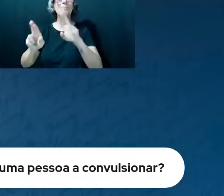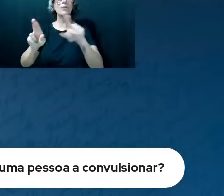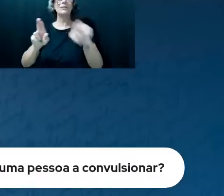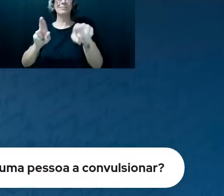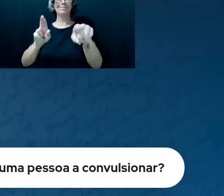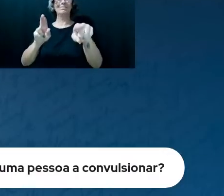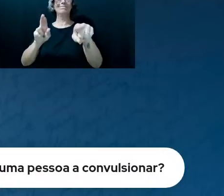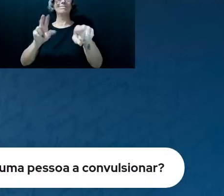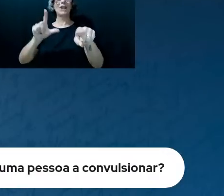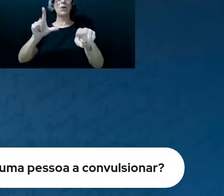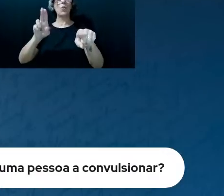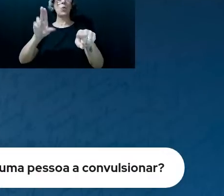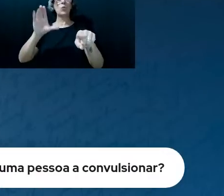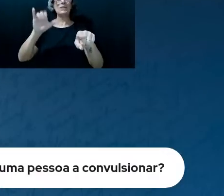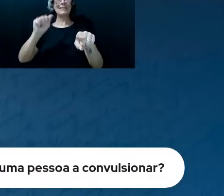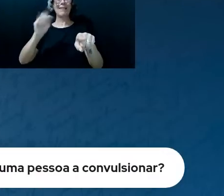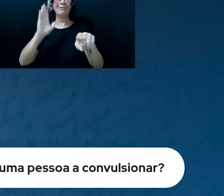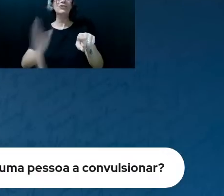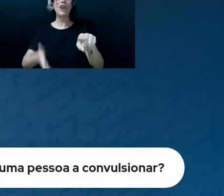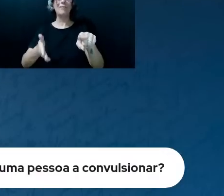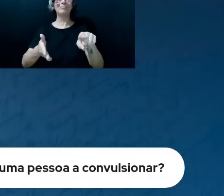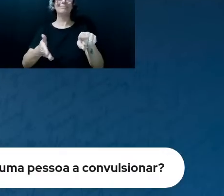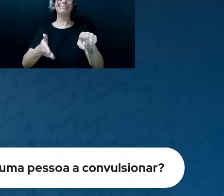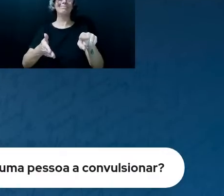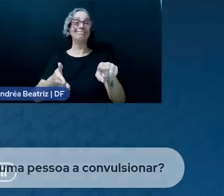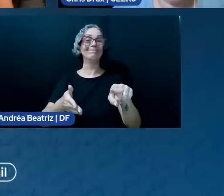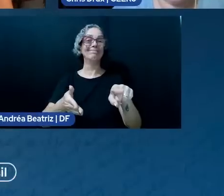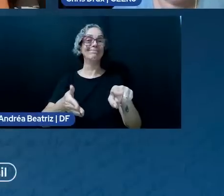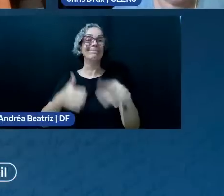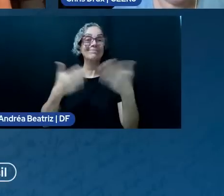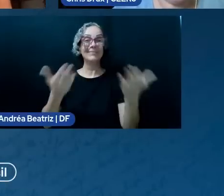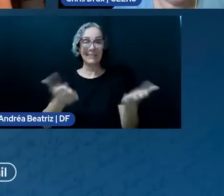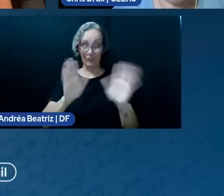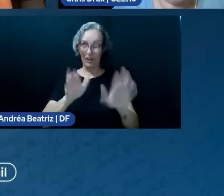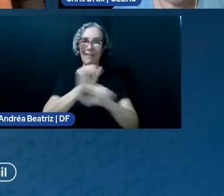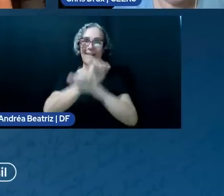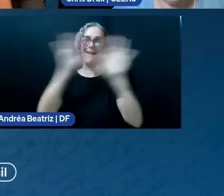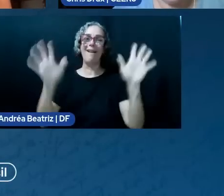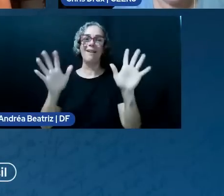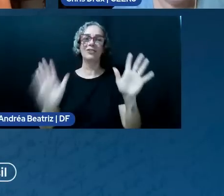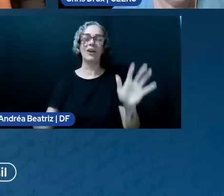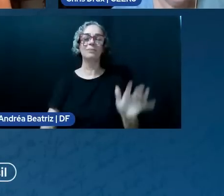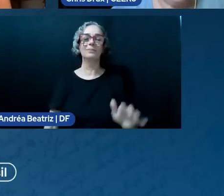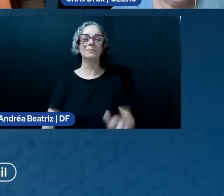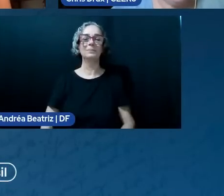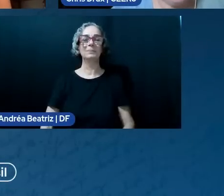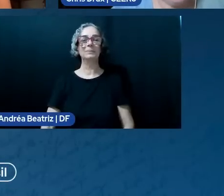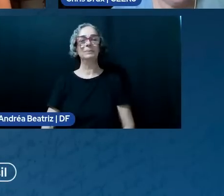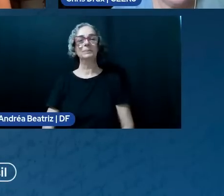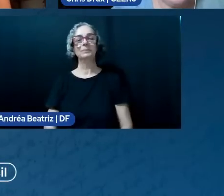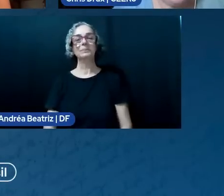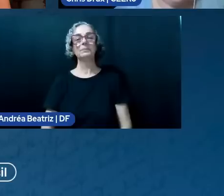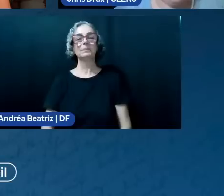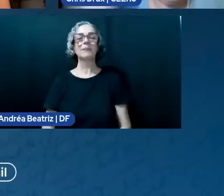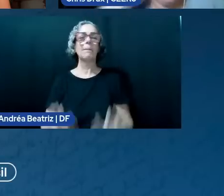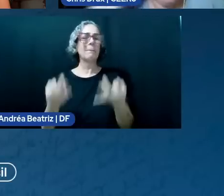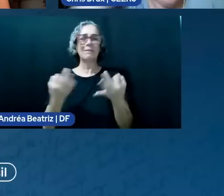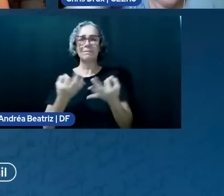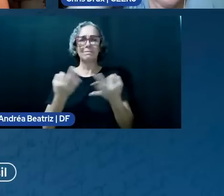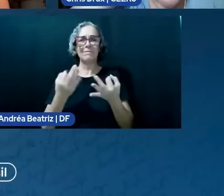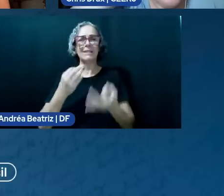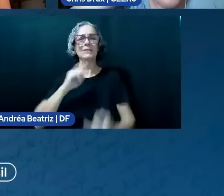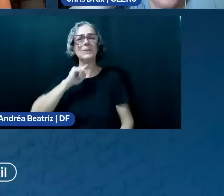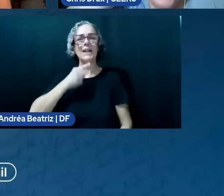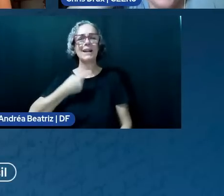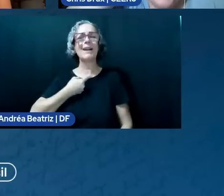dar a resposta à questão, não é? Aí ficou bem claro aí. Obrigado, Lúcia. Perfeito, Carlos,